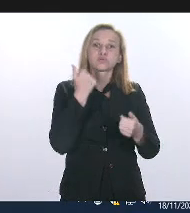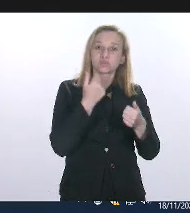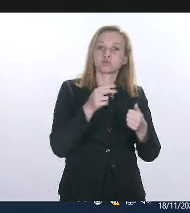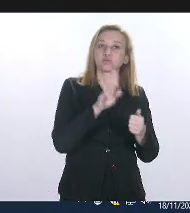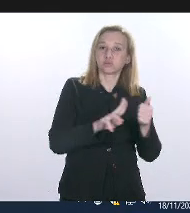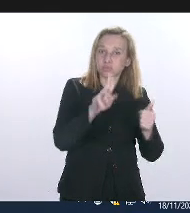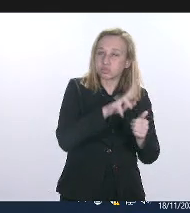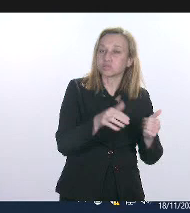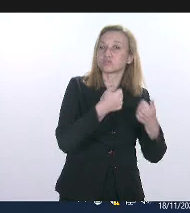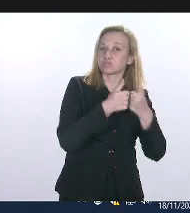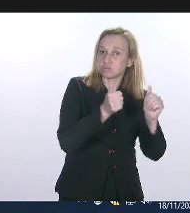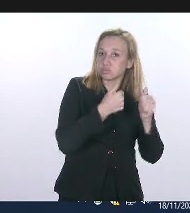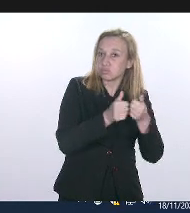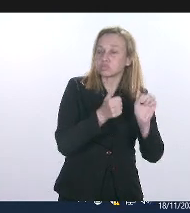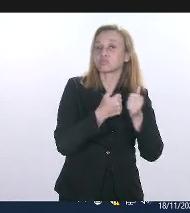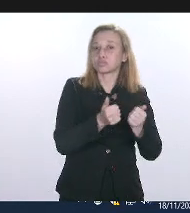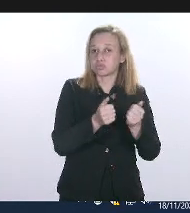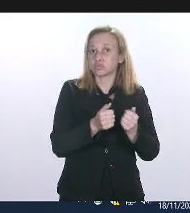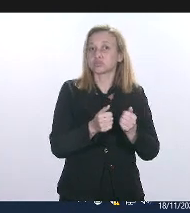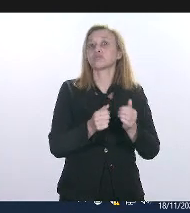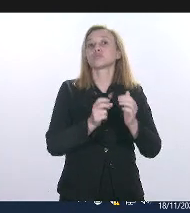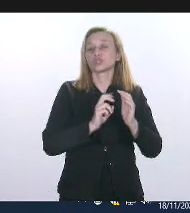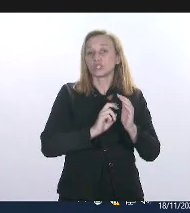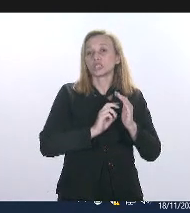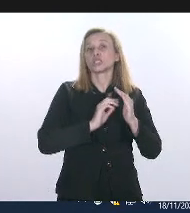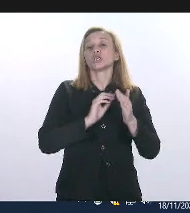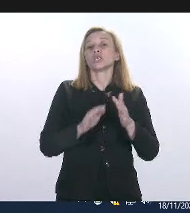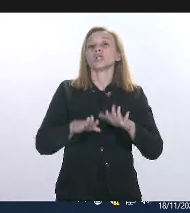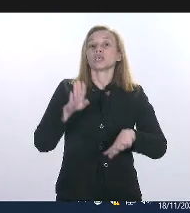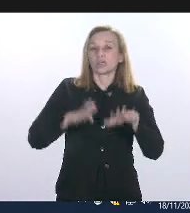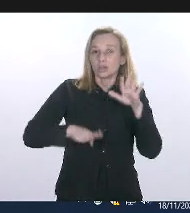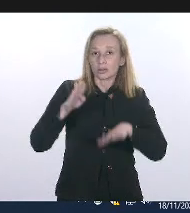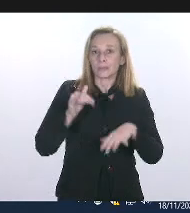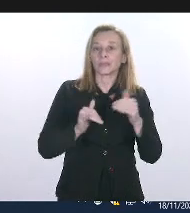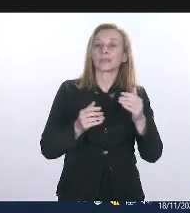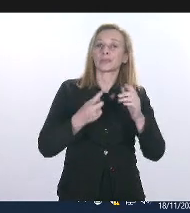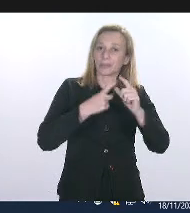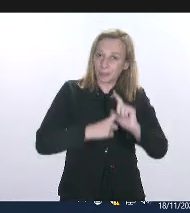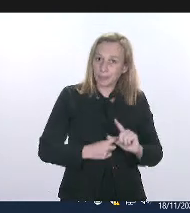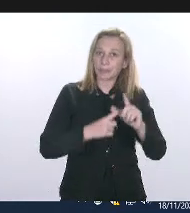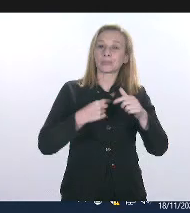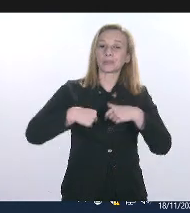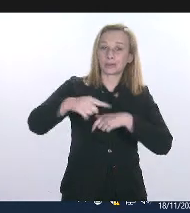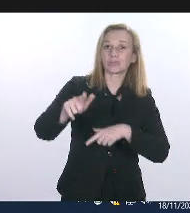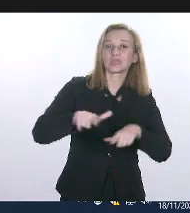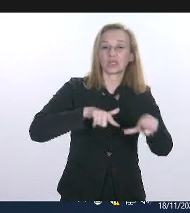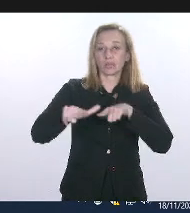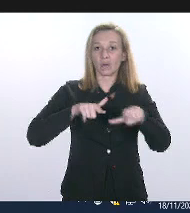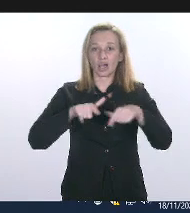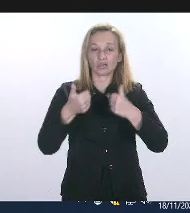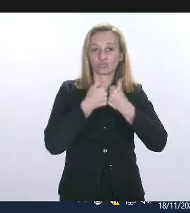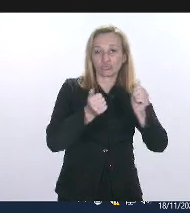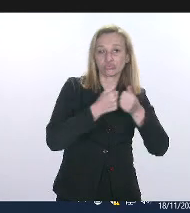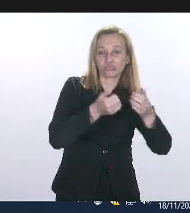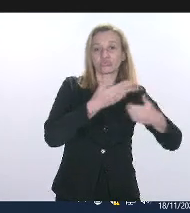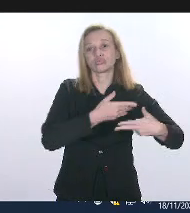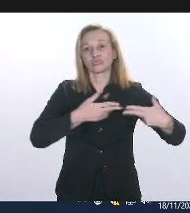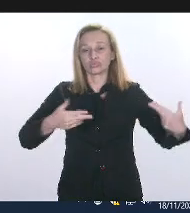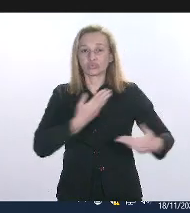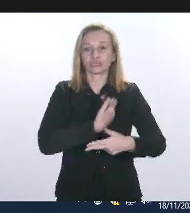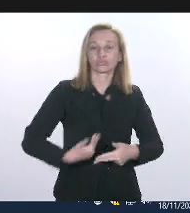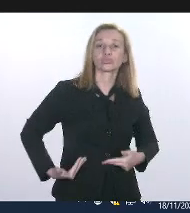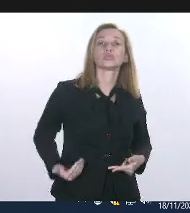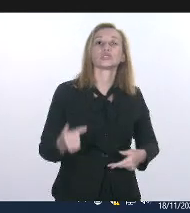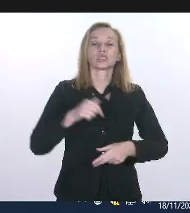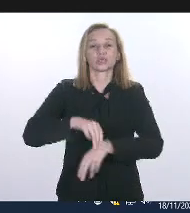trabalhadores e trabalhadoras que precisam e dependem desse transporte público para se locomover para os seus trabalhos e pelas cidades aqui do nosso estado,